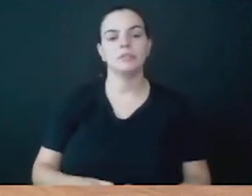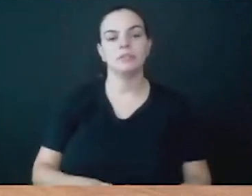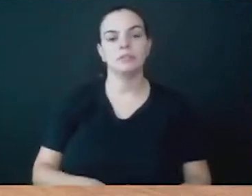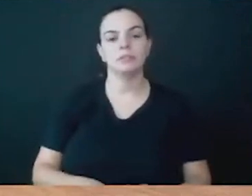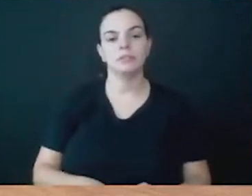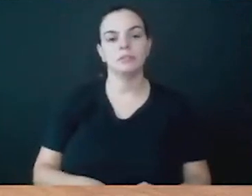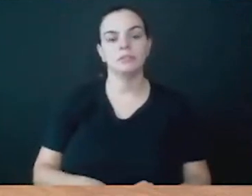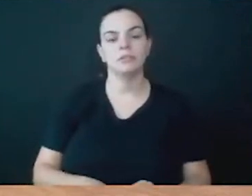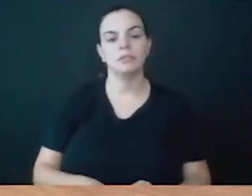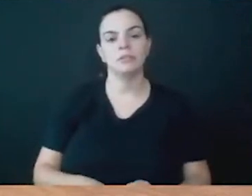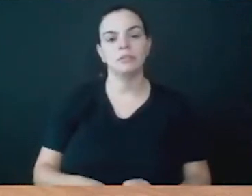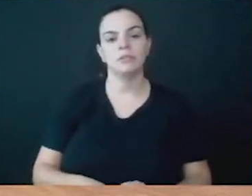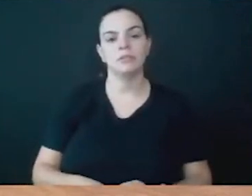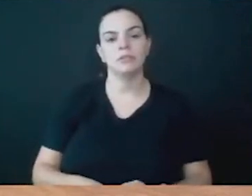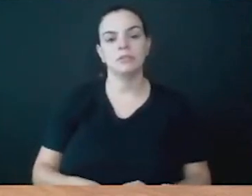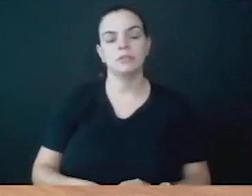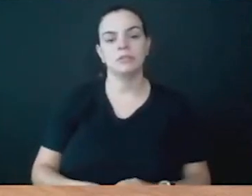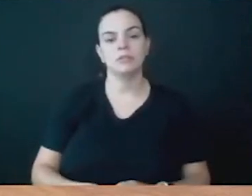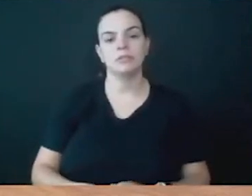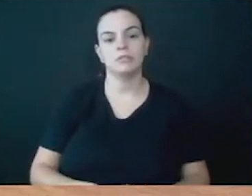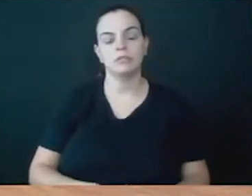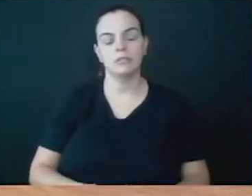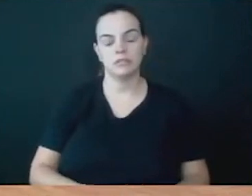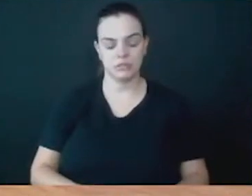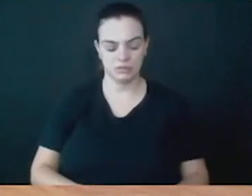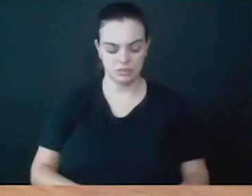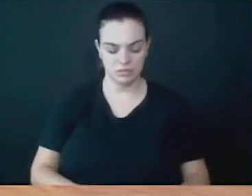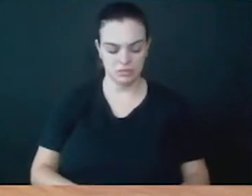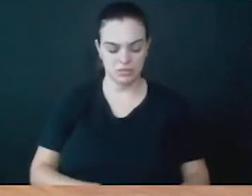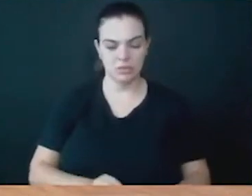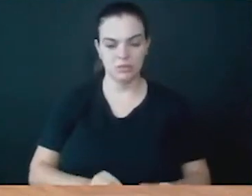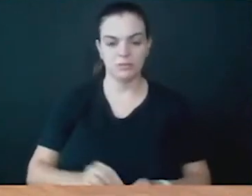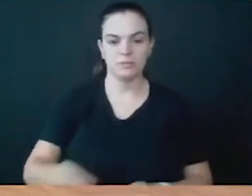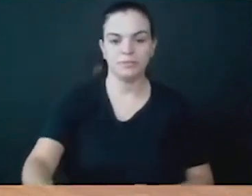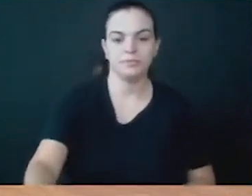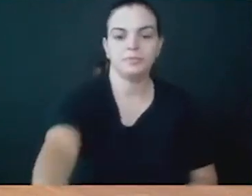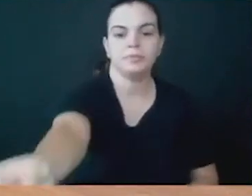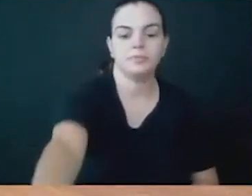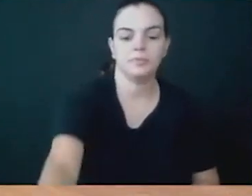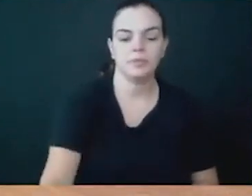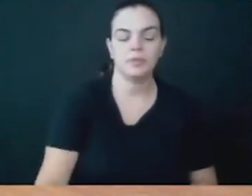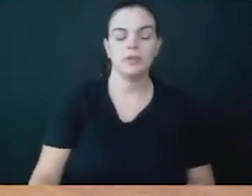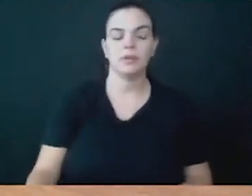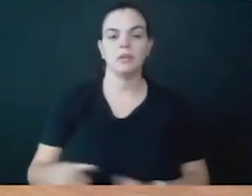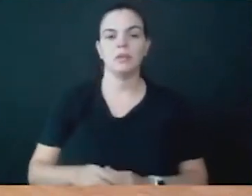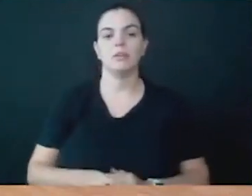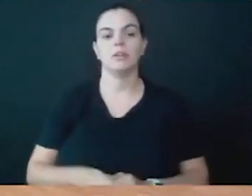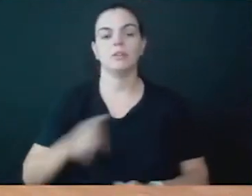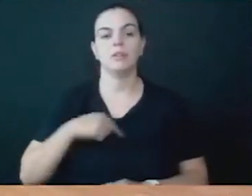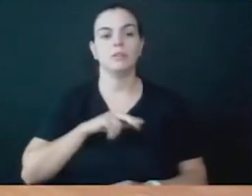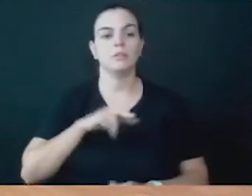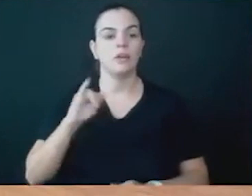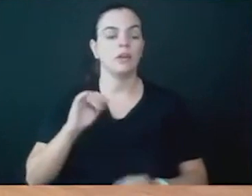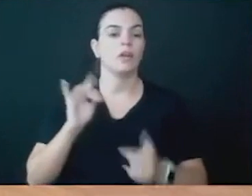deixou de ser atrativo fazer a coleta desse material, e nós vamos ver junto com a Secretaria de Meio Ambiente qual é a ação, qual é